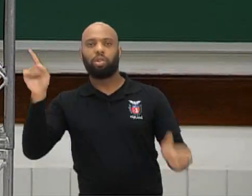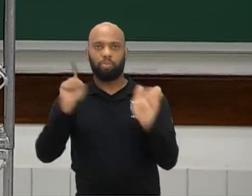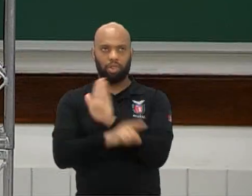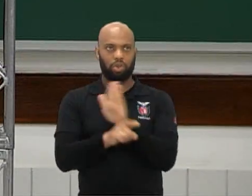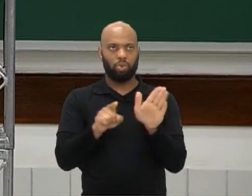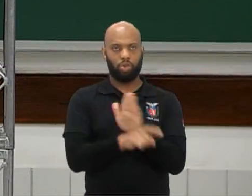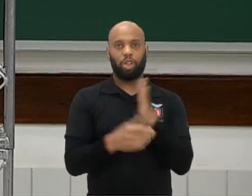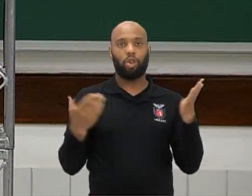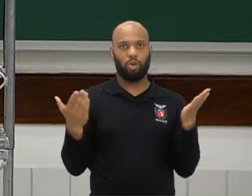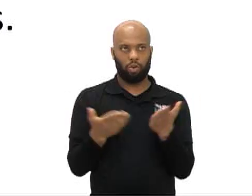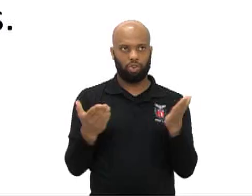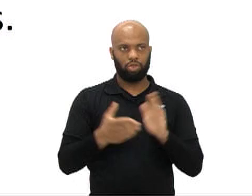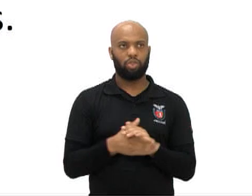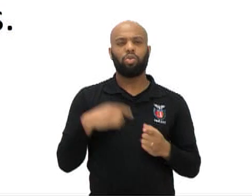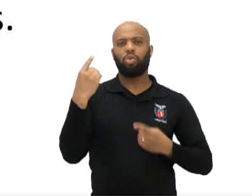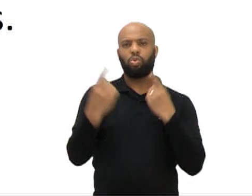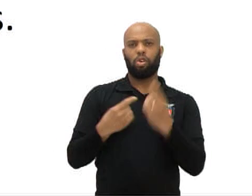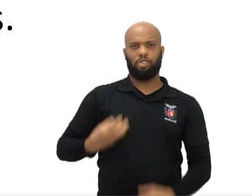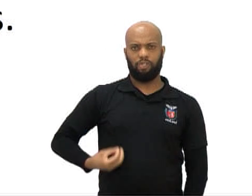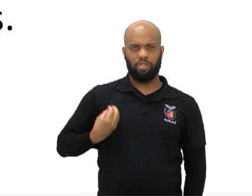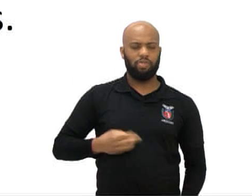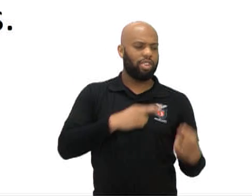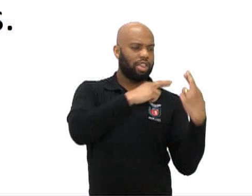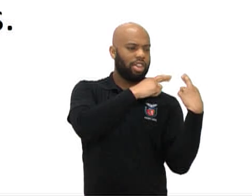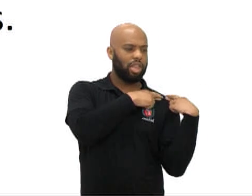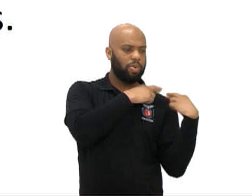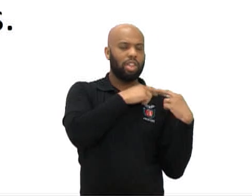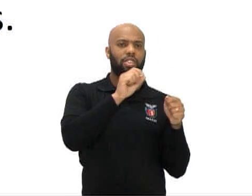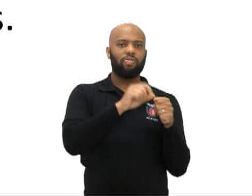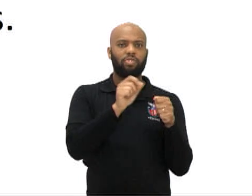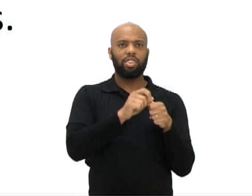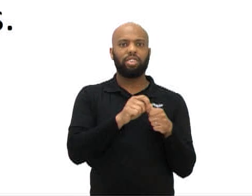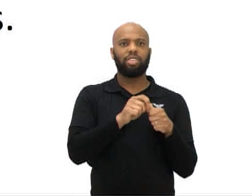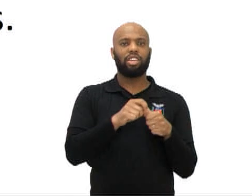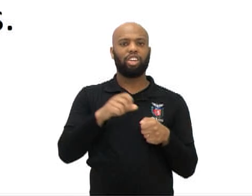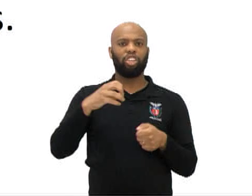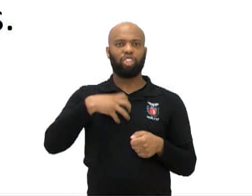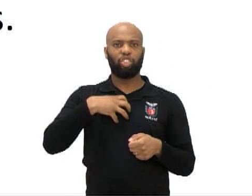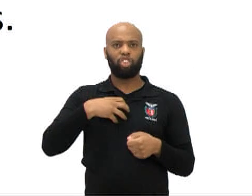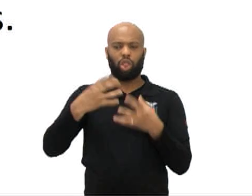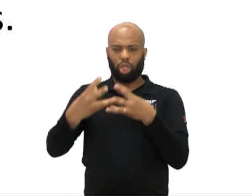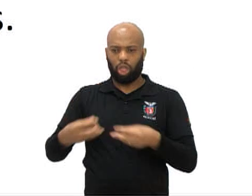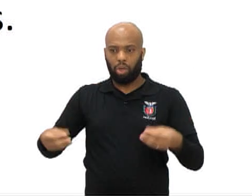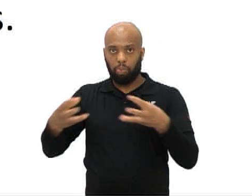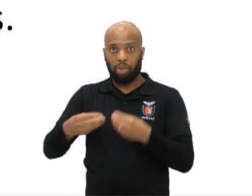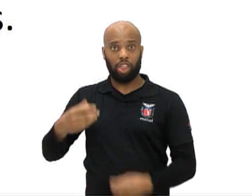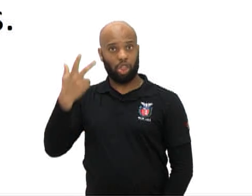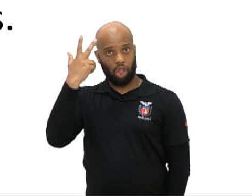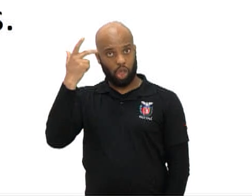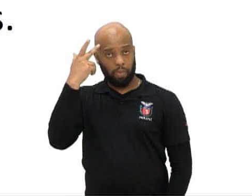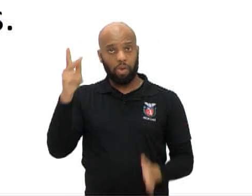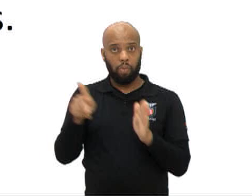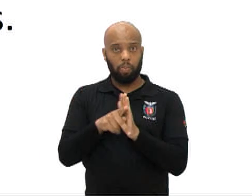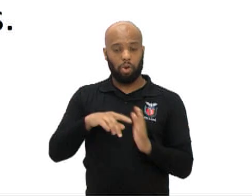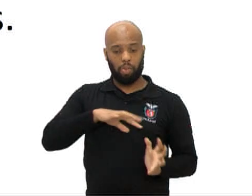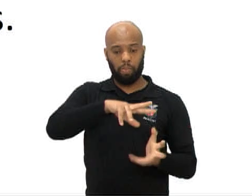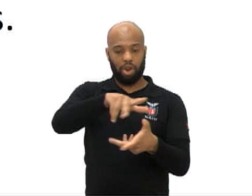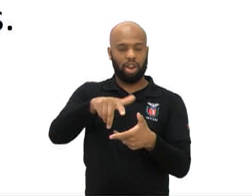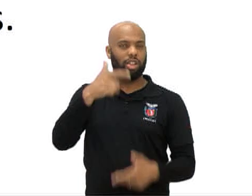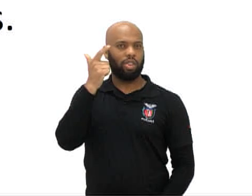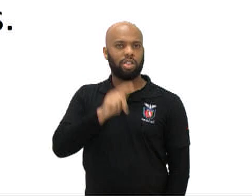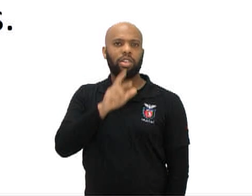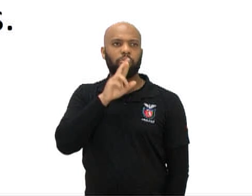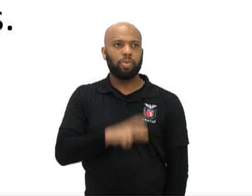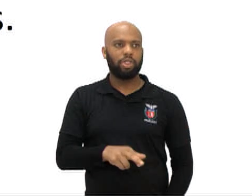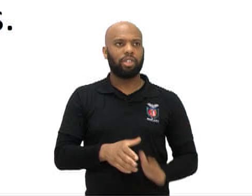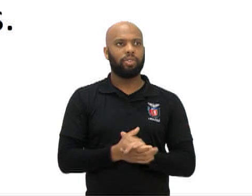da aula de hoje. Quais são os seres vivos responsáveis pela reciclagem natural da matéria orgânica no nosso planeta? Será que você consegue